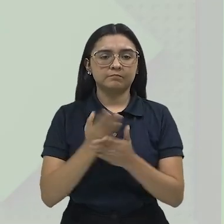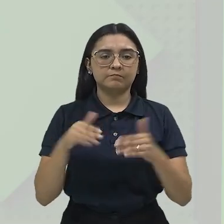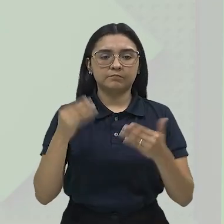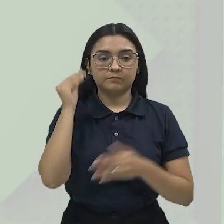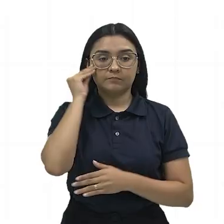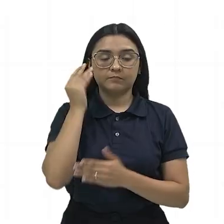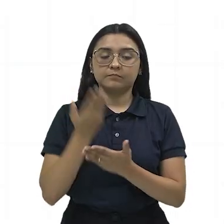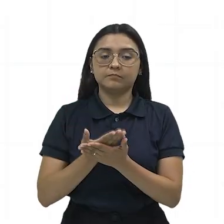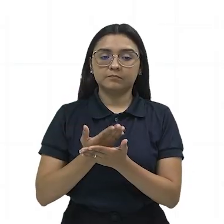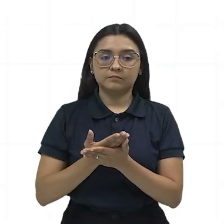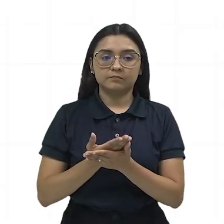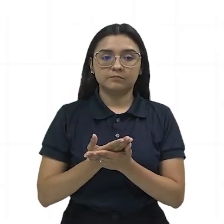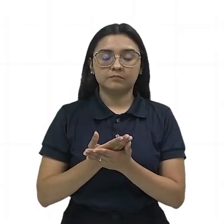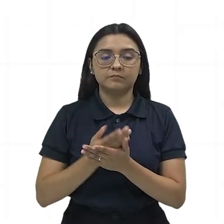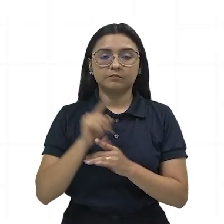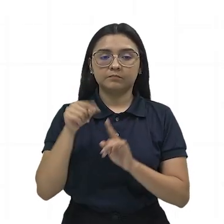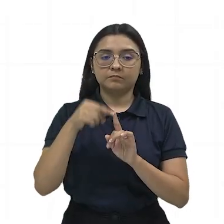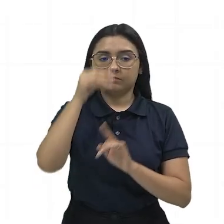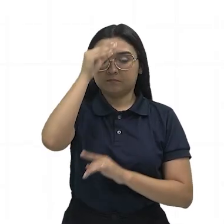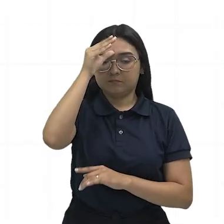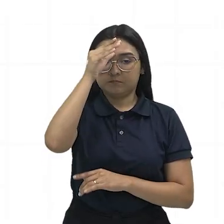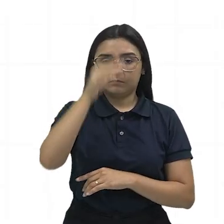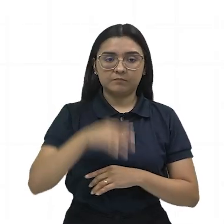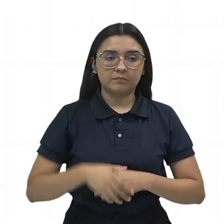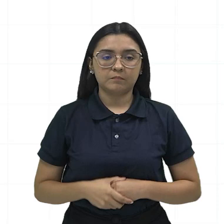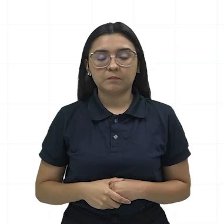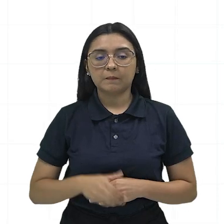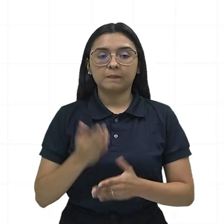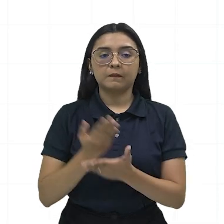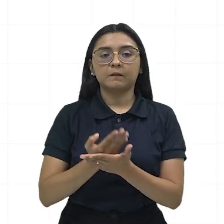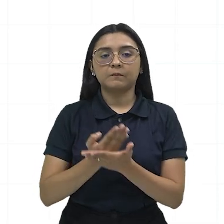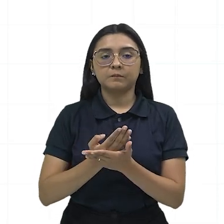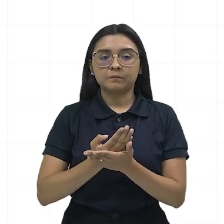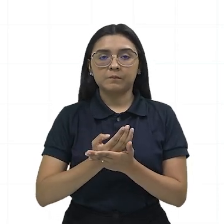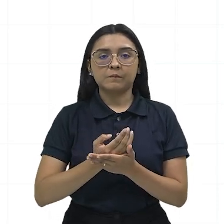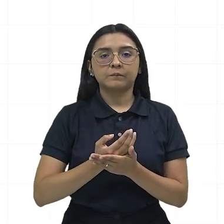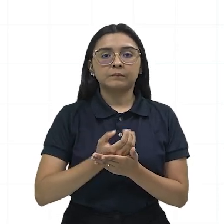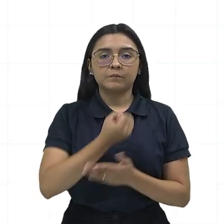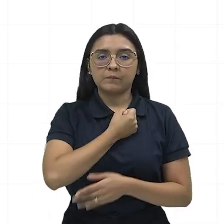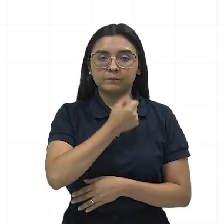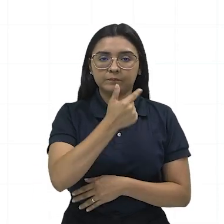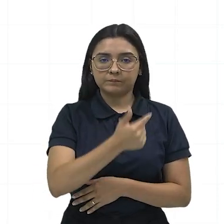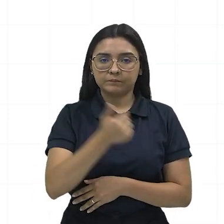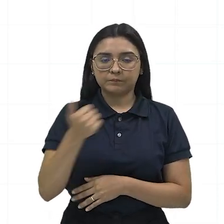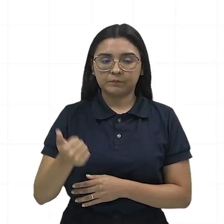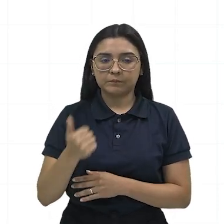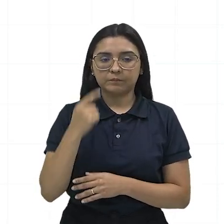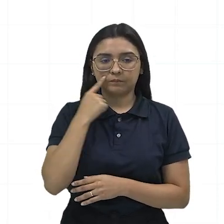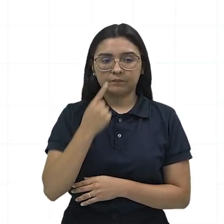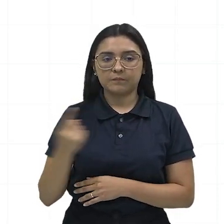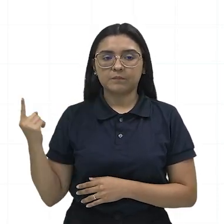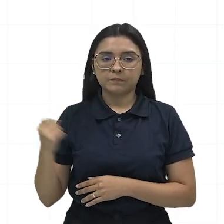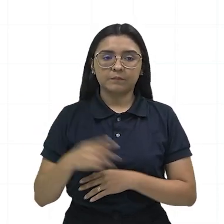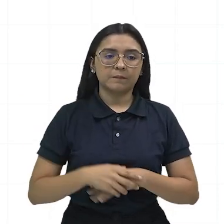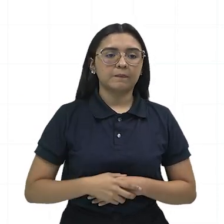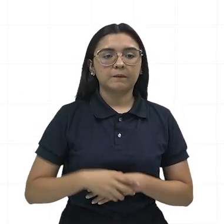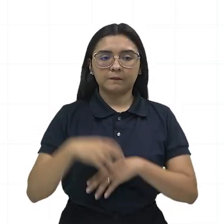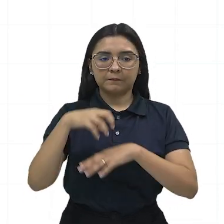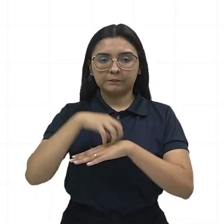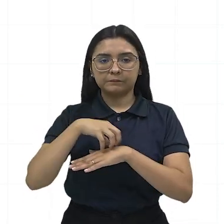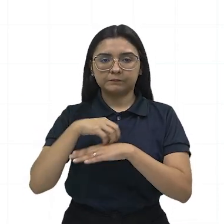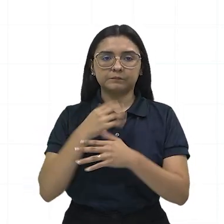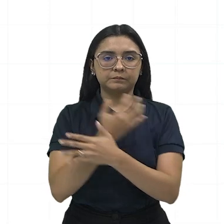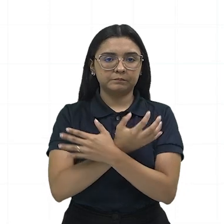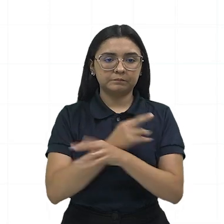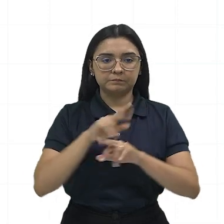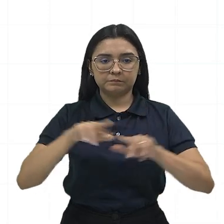da nossa aula? A nossa aula 21 tem por objeto de conhecimento diversidade do reino animal e